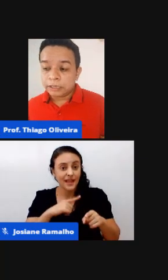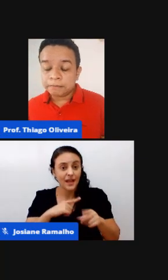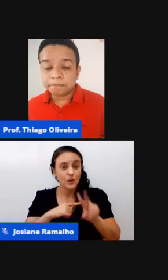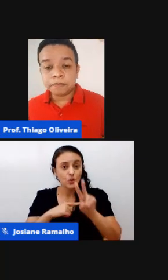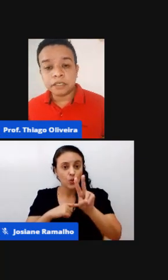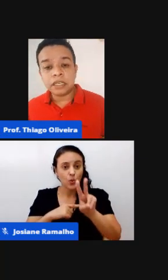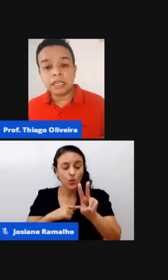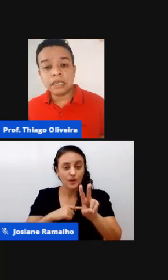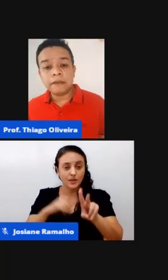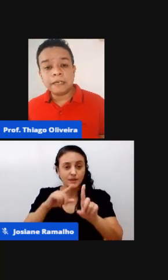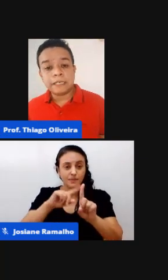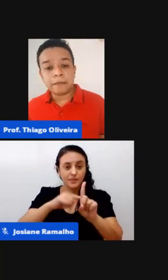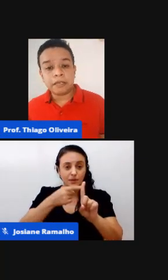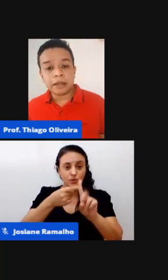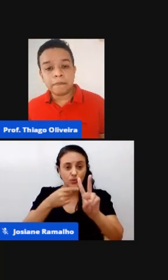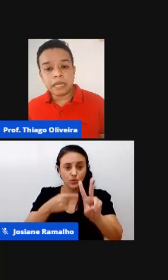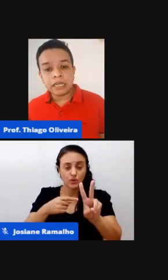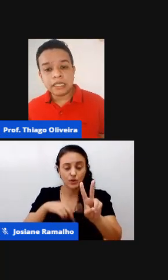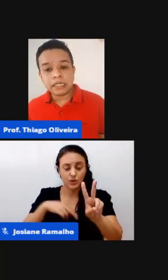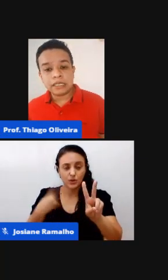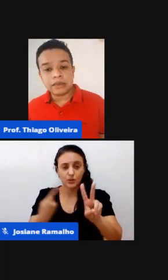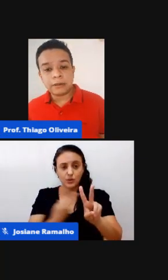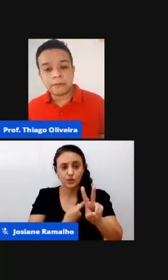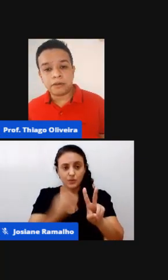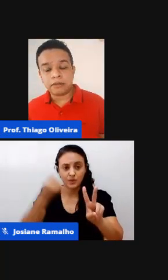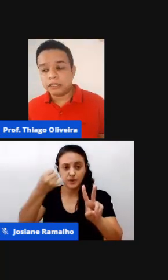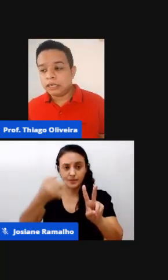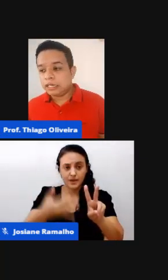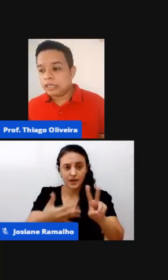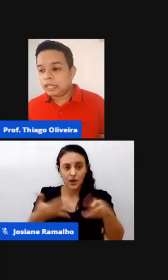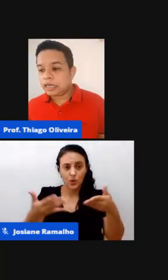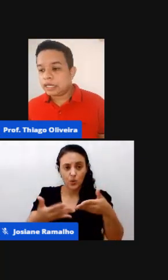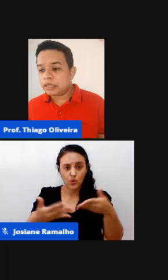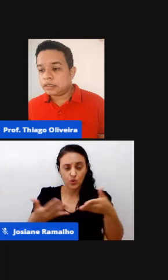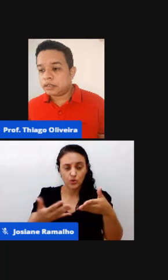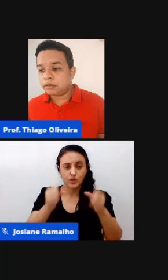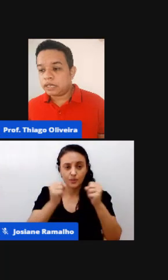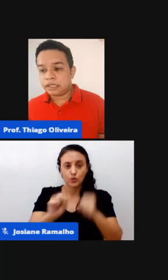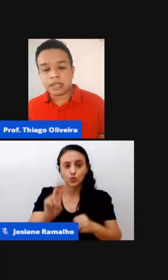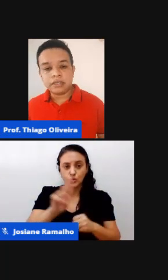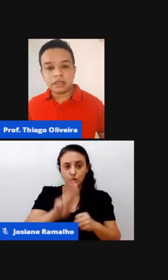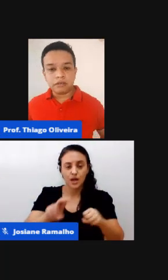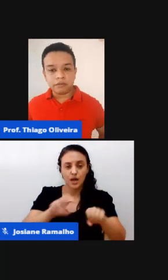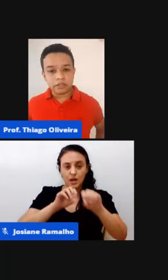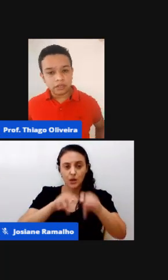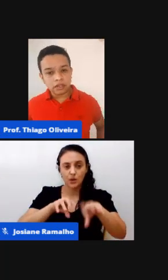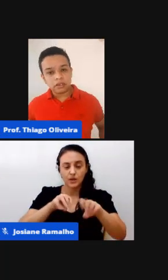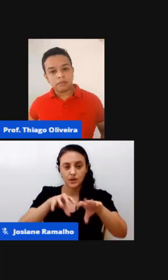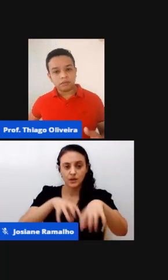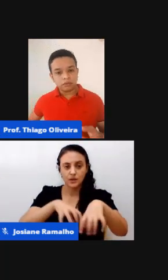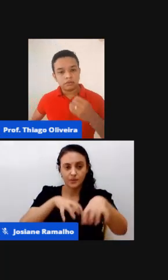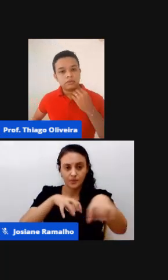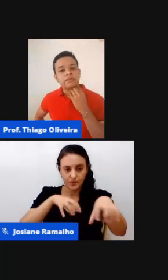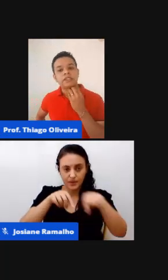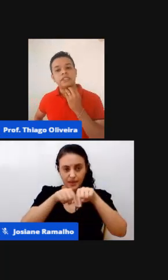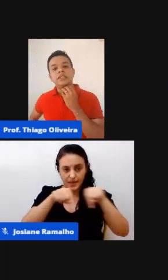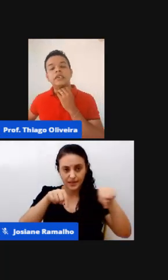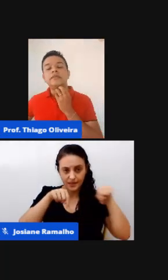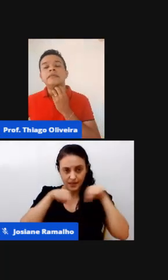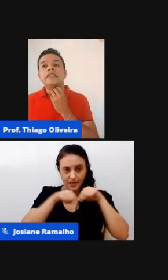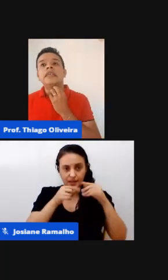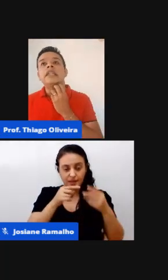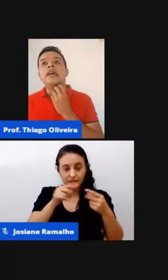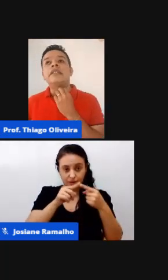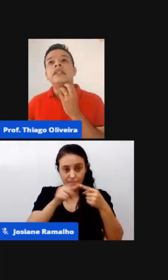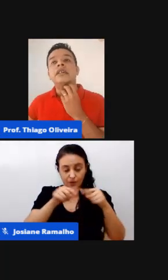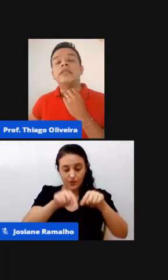falar hoje aqui, que se aplica bem nesse ensino remoto, que é a questão da sala de aula invertida, que muitos de vocês